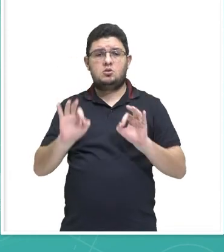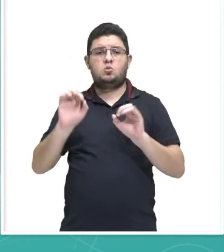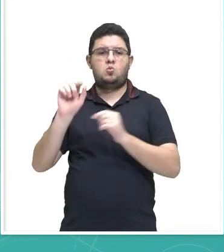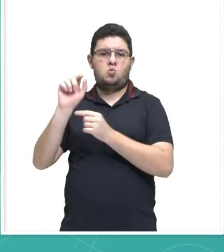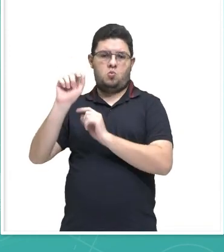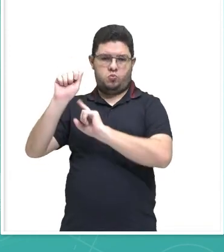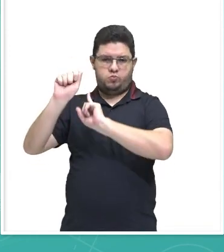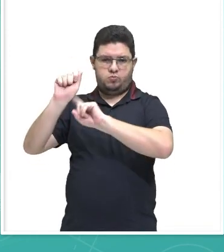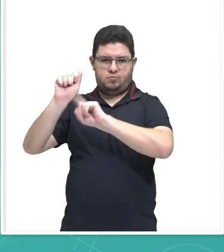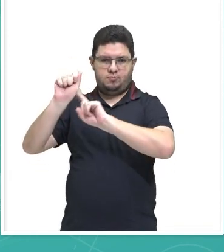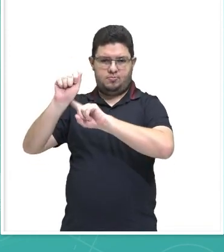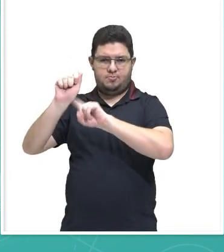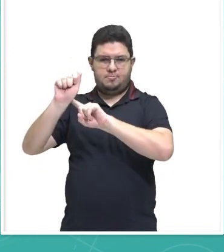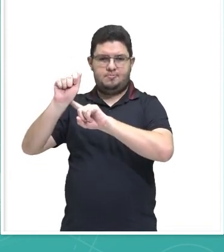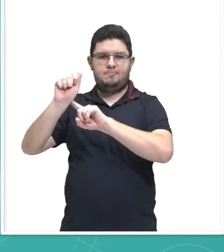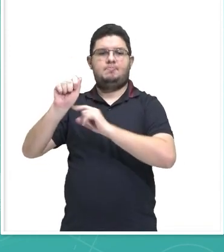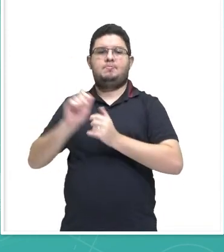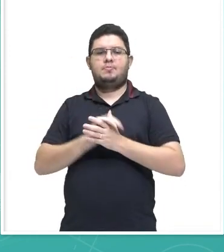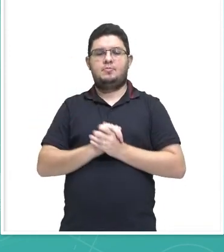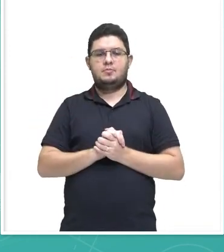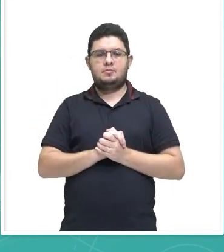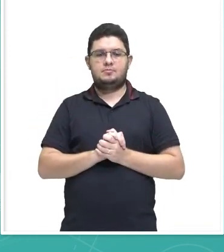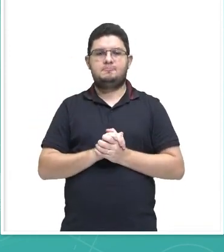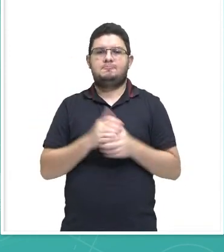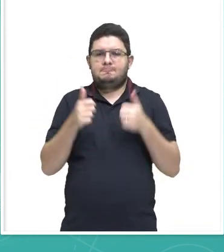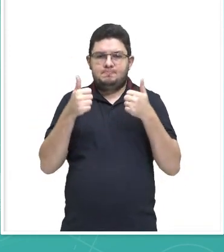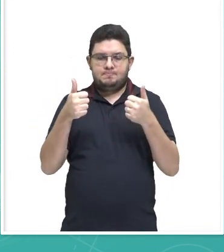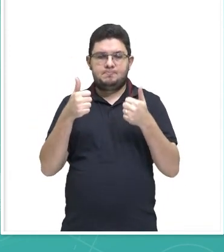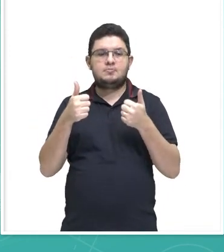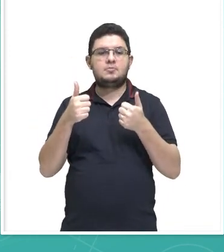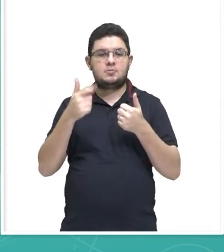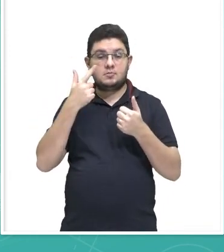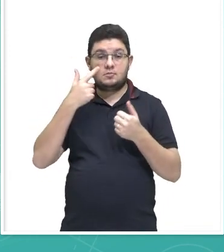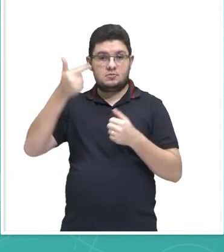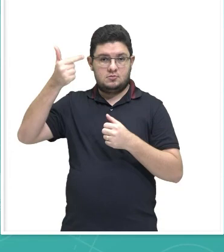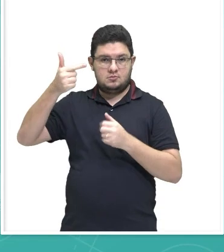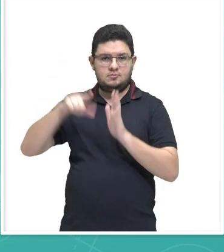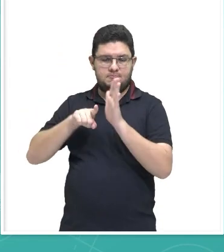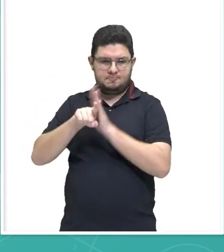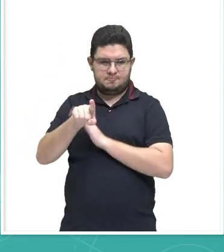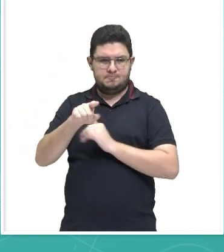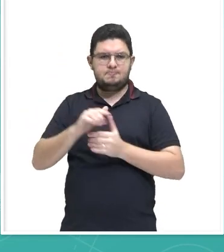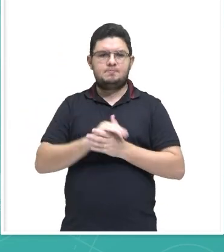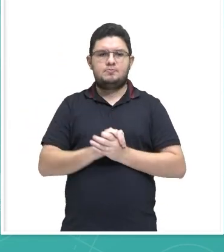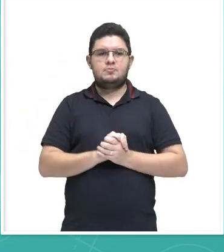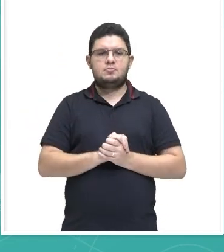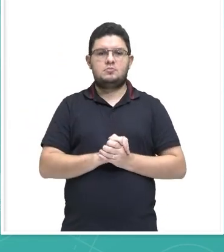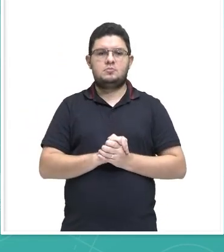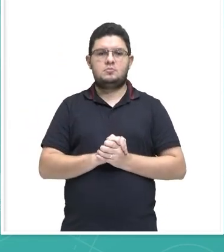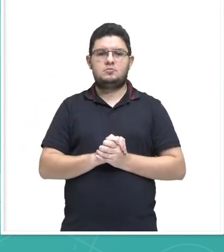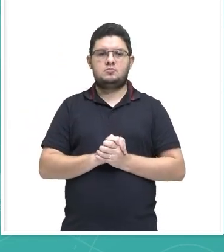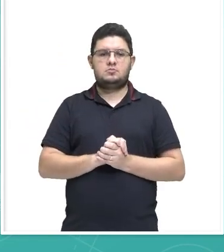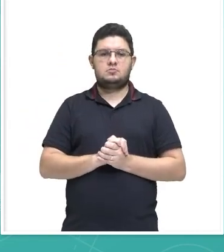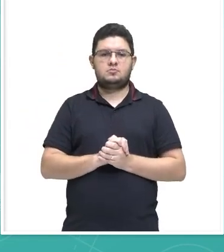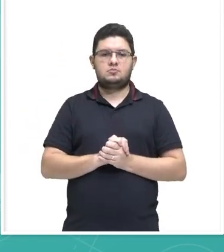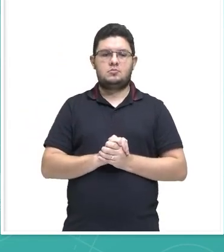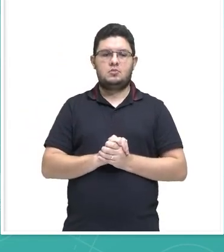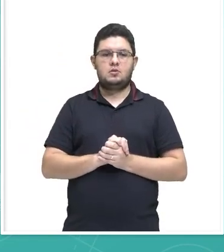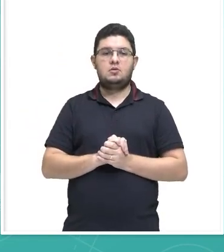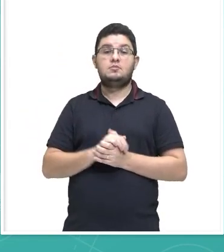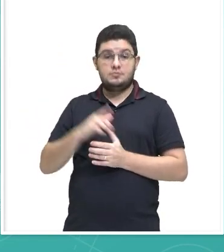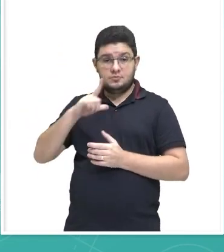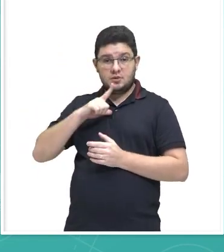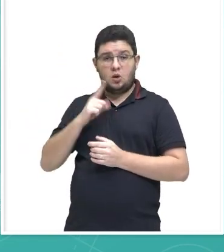letra A. Muito bem, vamos prosseguir para a nossa questão 2. Guarda aí.